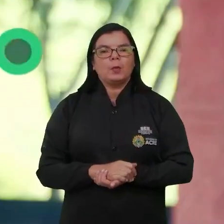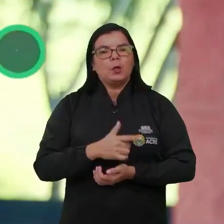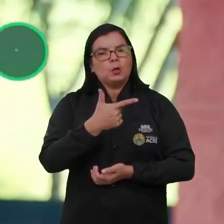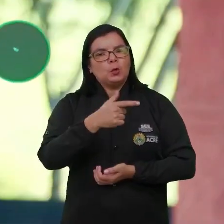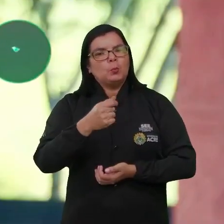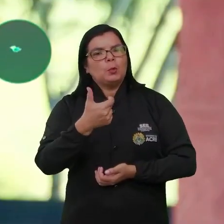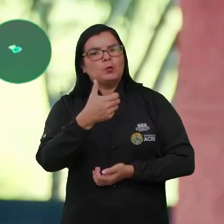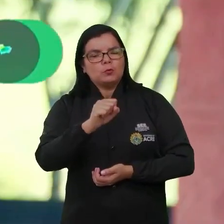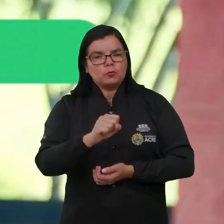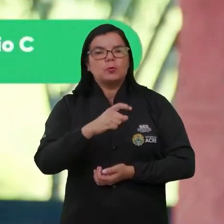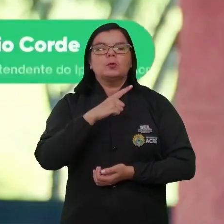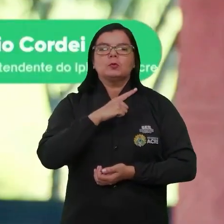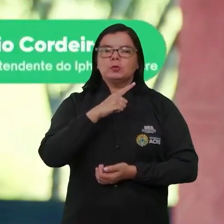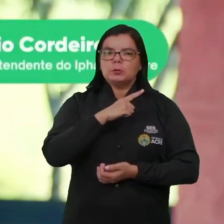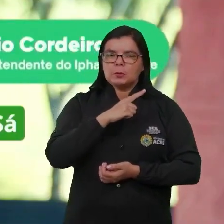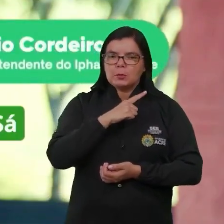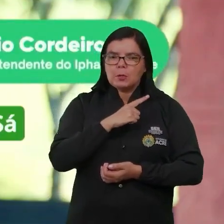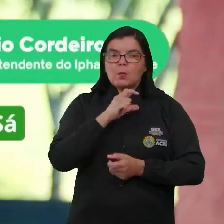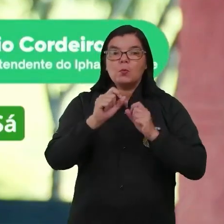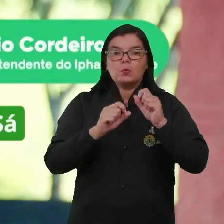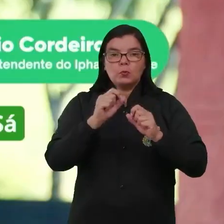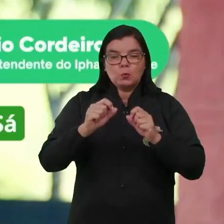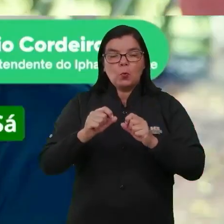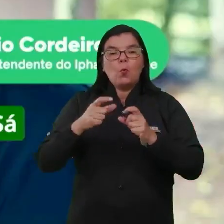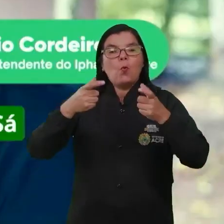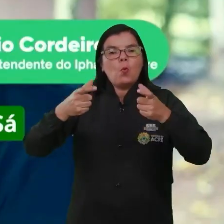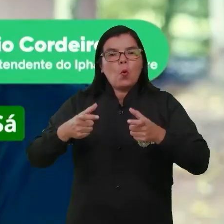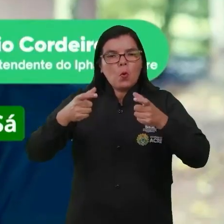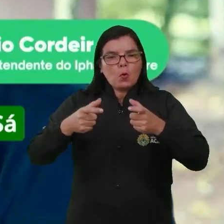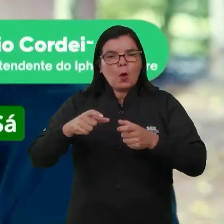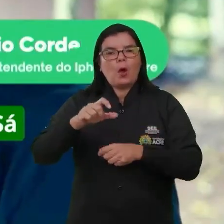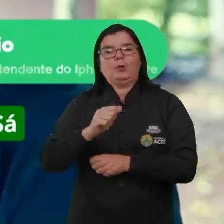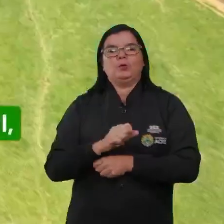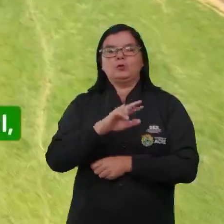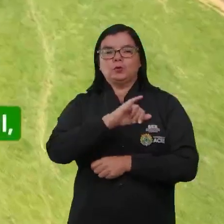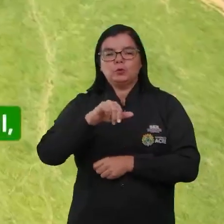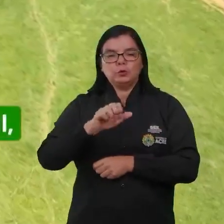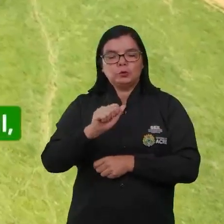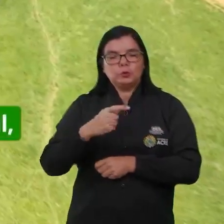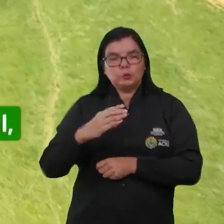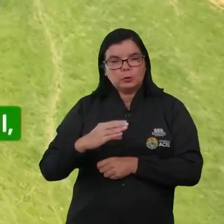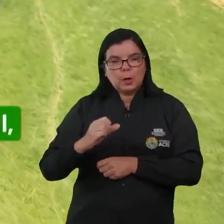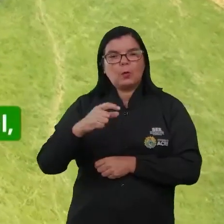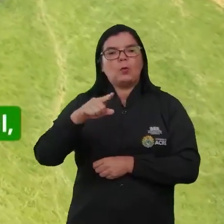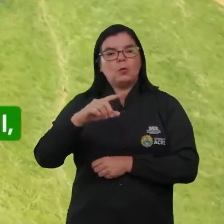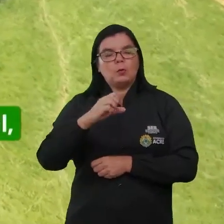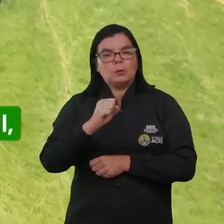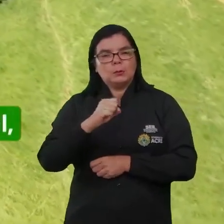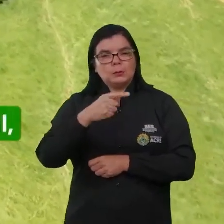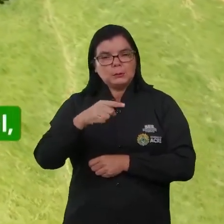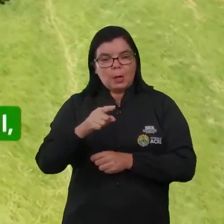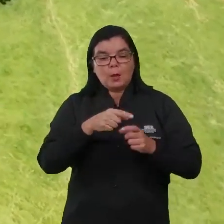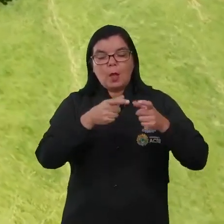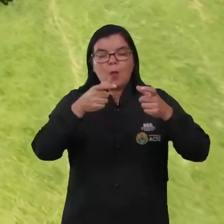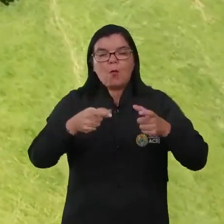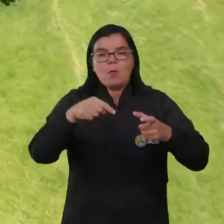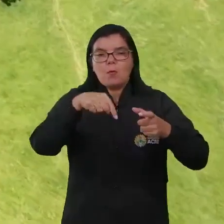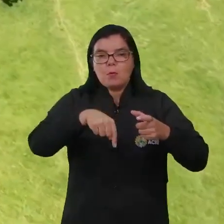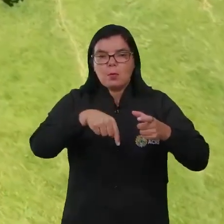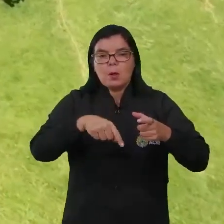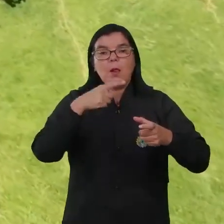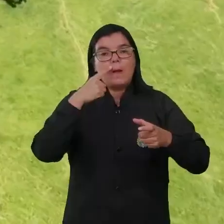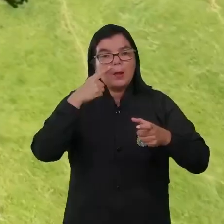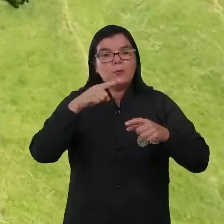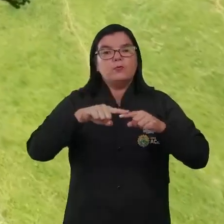Desde 2018, nós temos o sítio arqueológico chamado Jacossá, que é nesse período aqui, nesse local. Ele